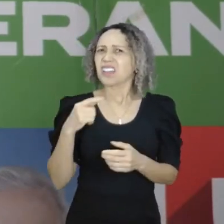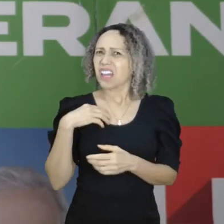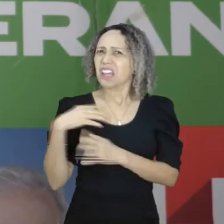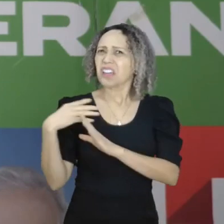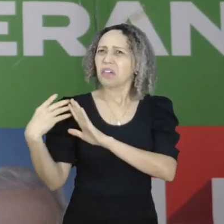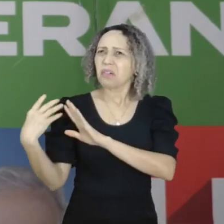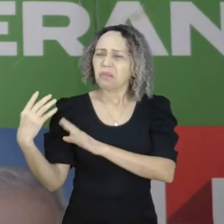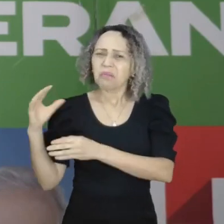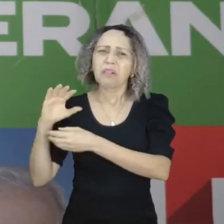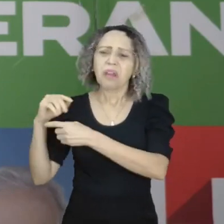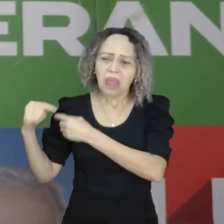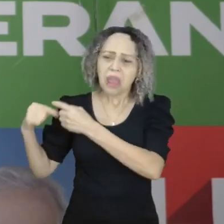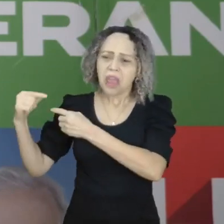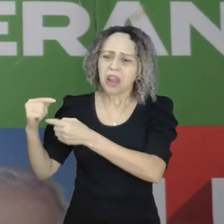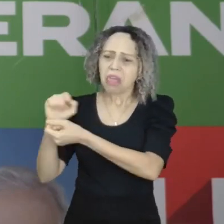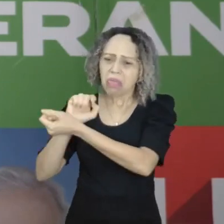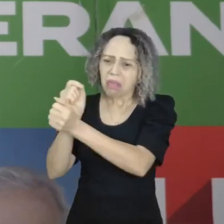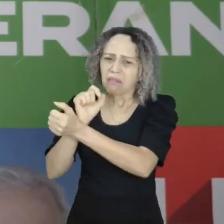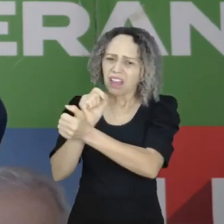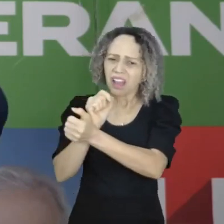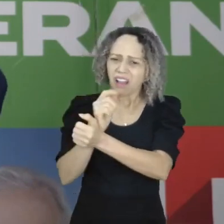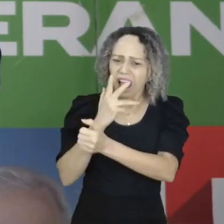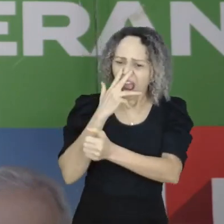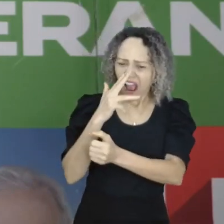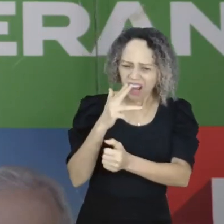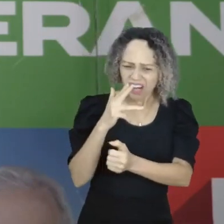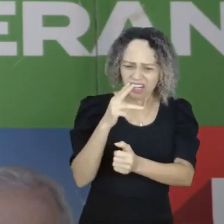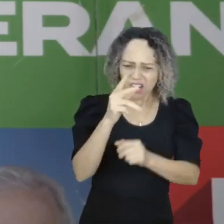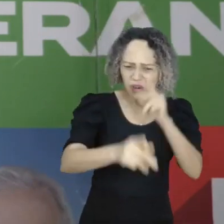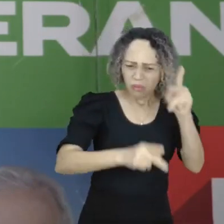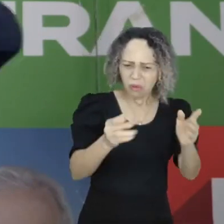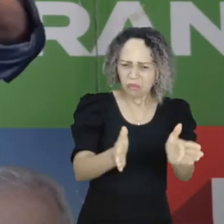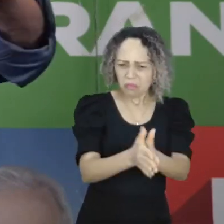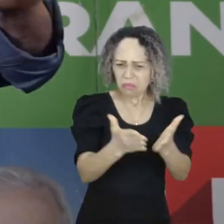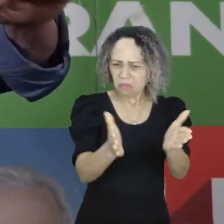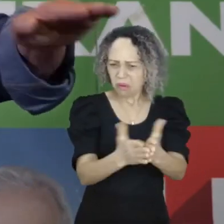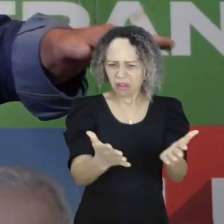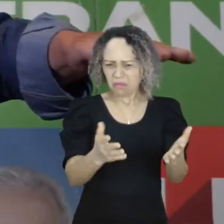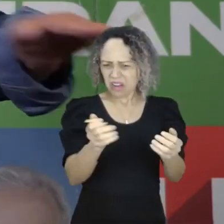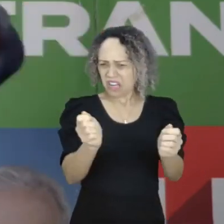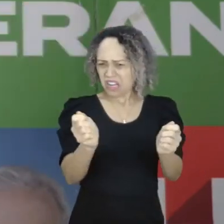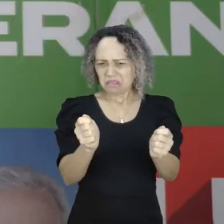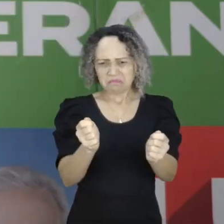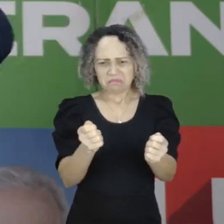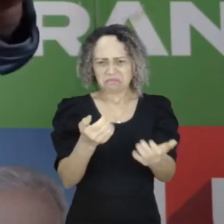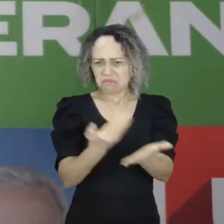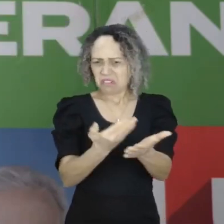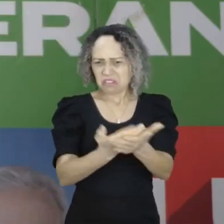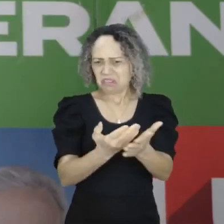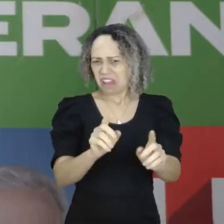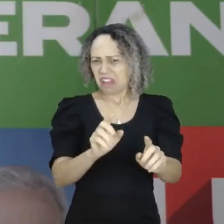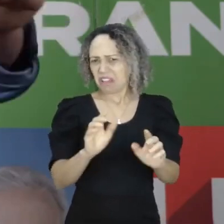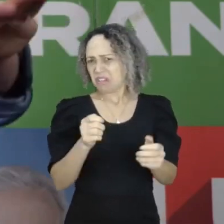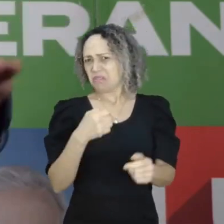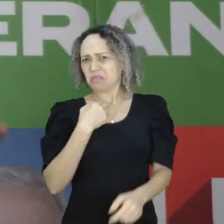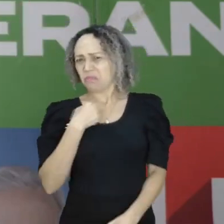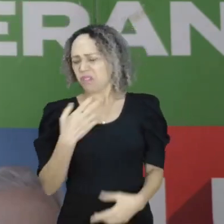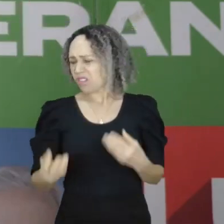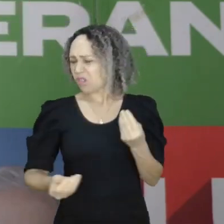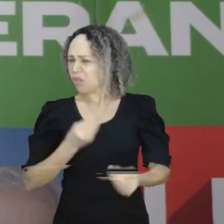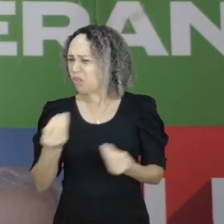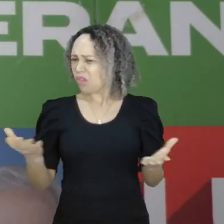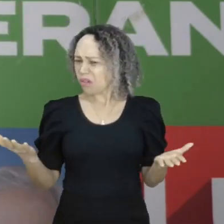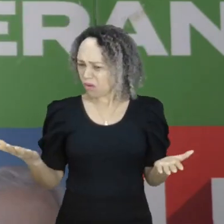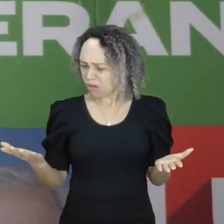E eu penso exatamente ao contrário. Eu acho que nós temos que dar oportunidade para todas as pessoas, independente do berço em que a pessoa